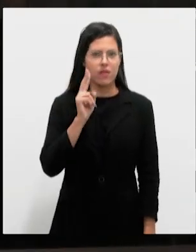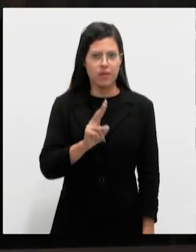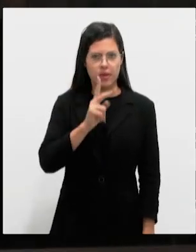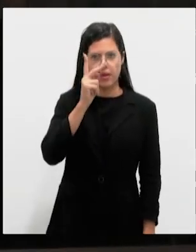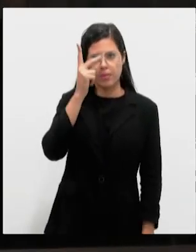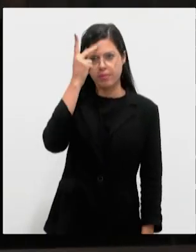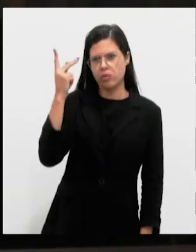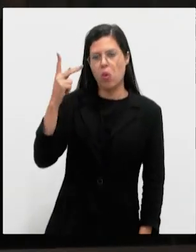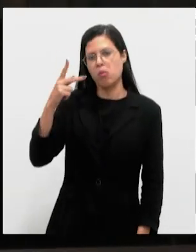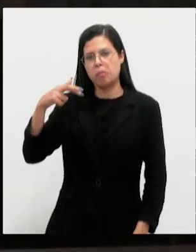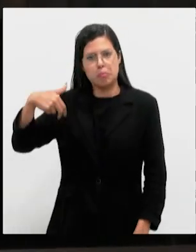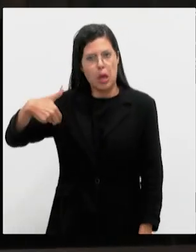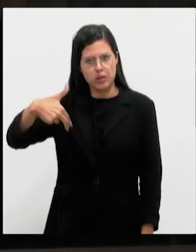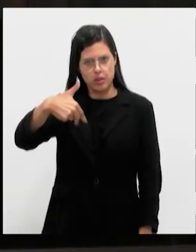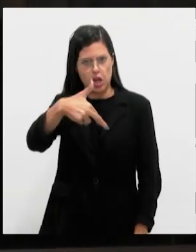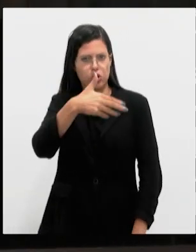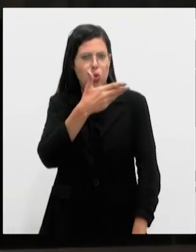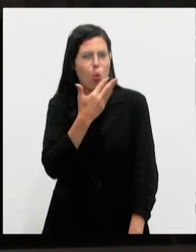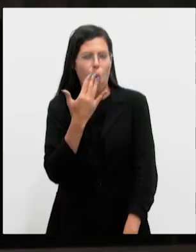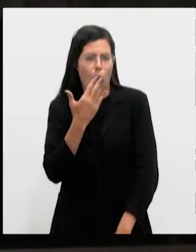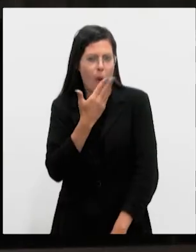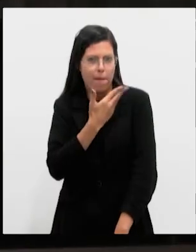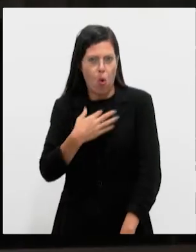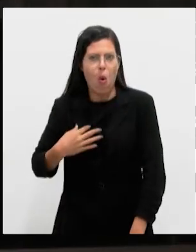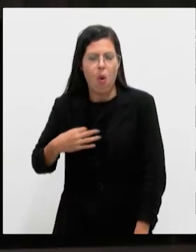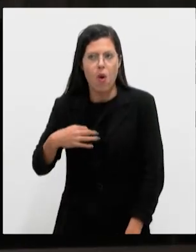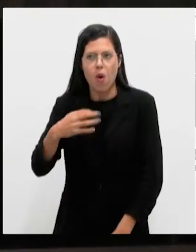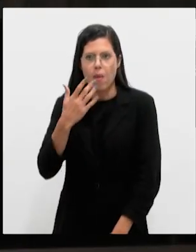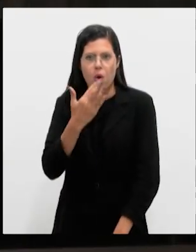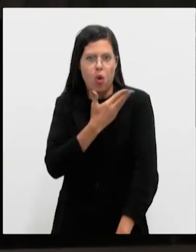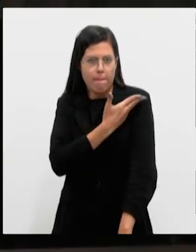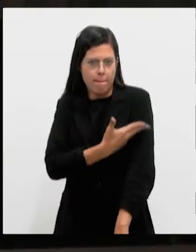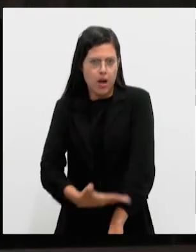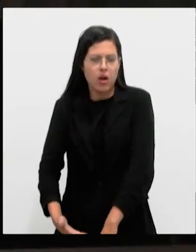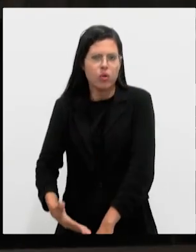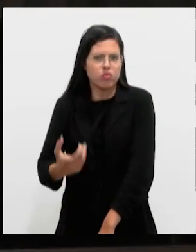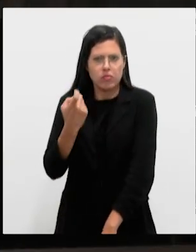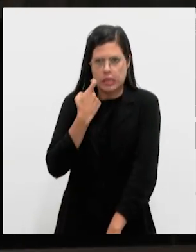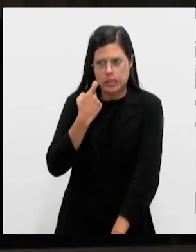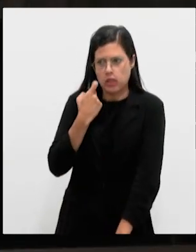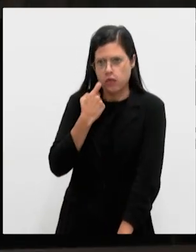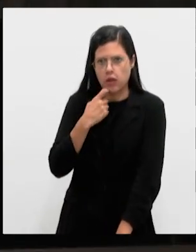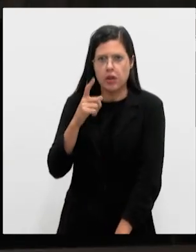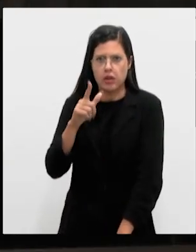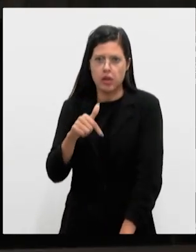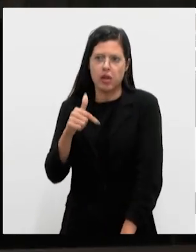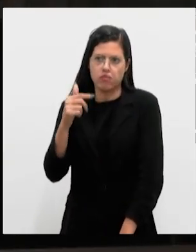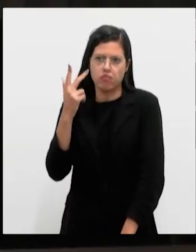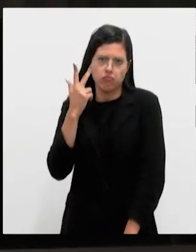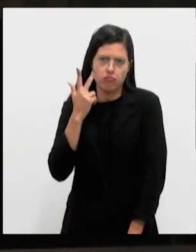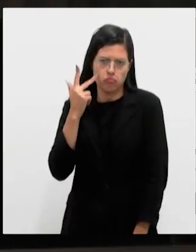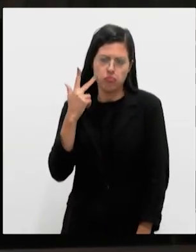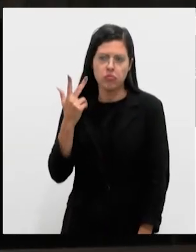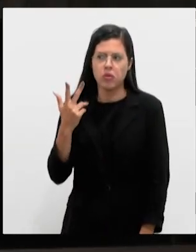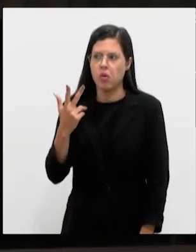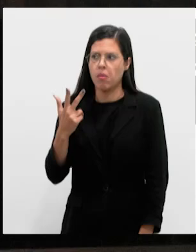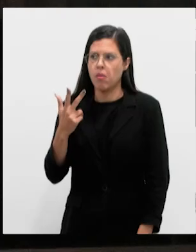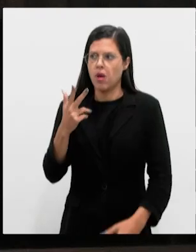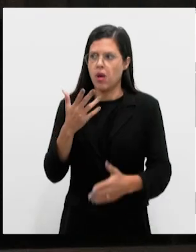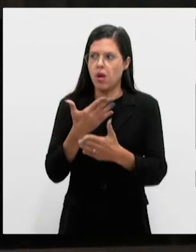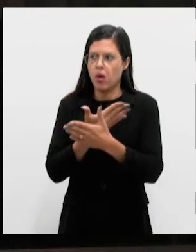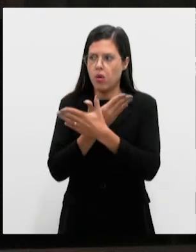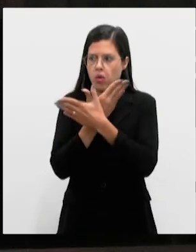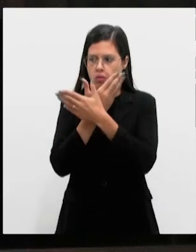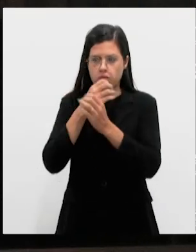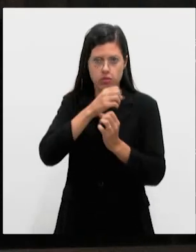branco, digamos isso, numa sexta-feira, que é típico, né, de Oxalá, etc., e o ódio se transforma, que